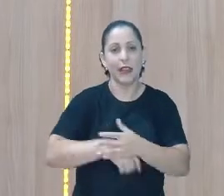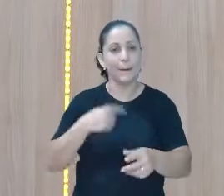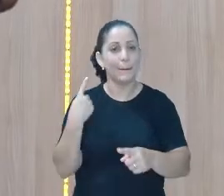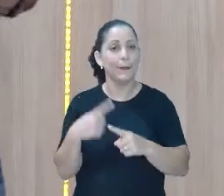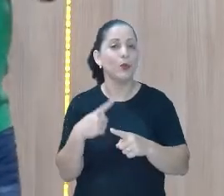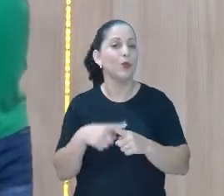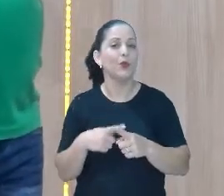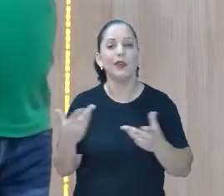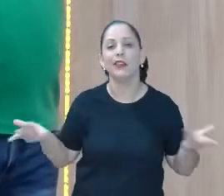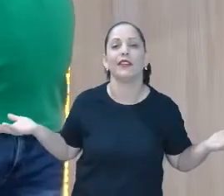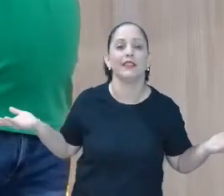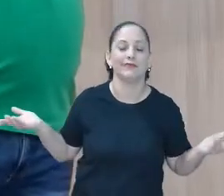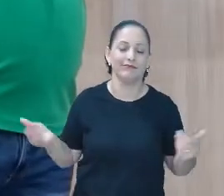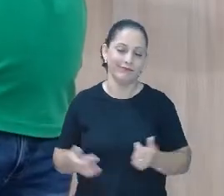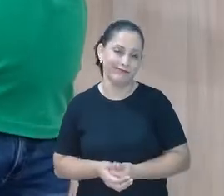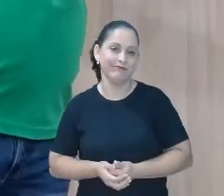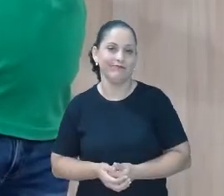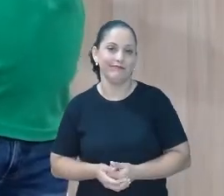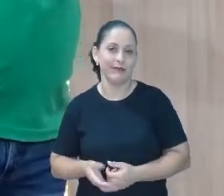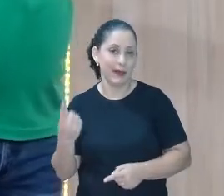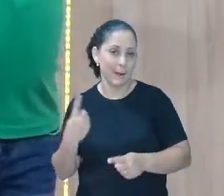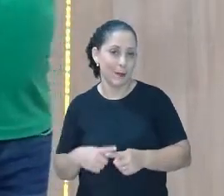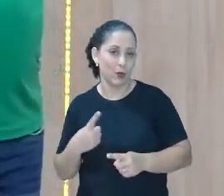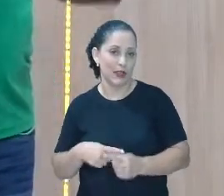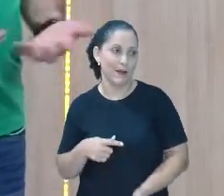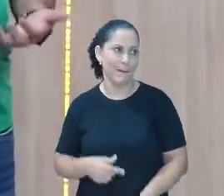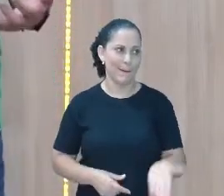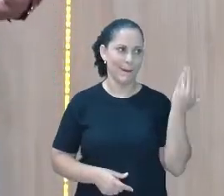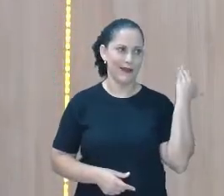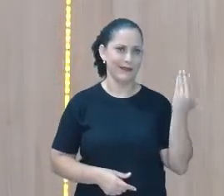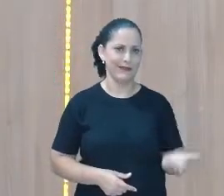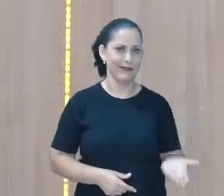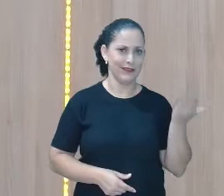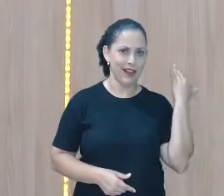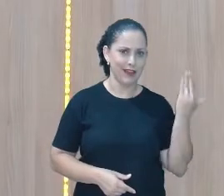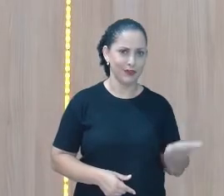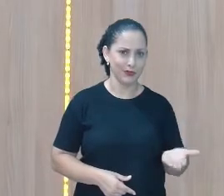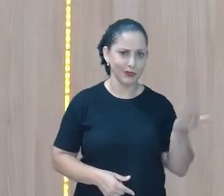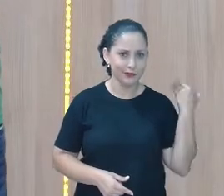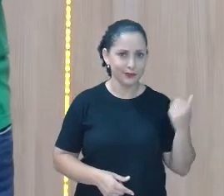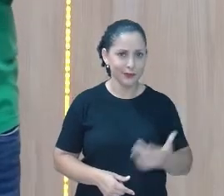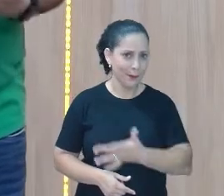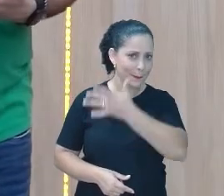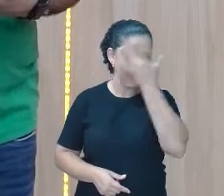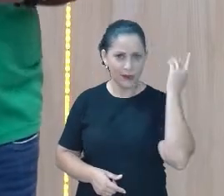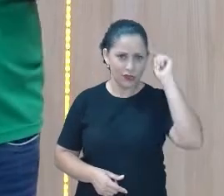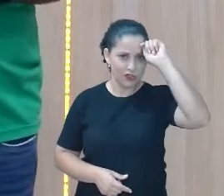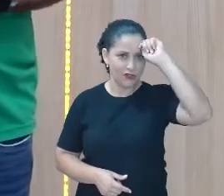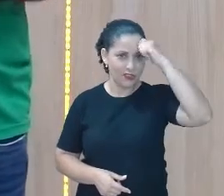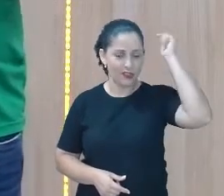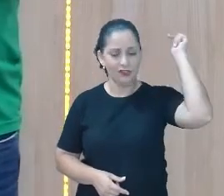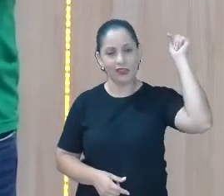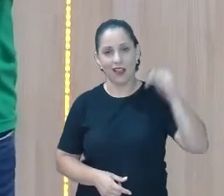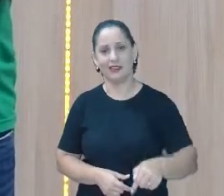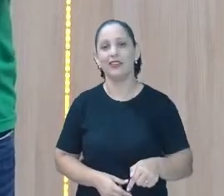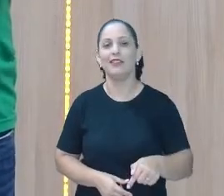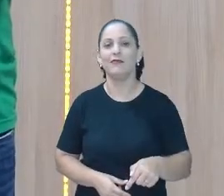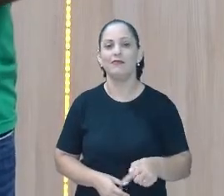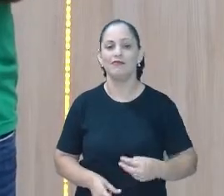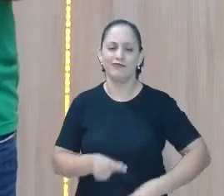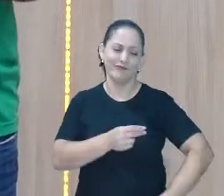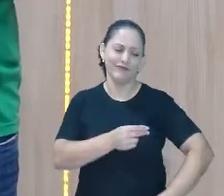por consequência de todo esse passado de escravização de pessoas negras que a gente teve aqui